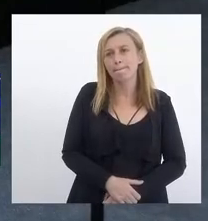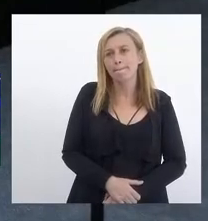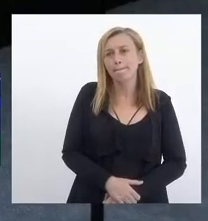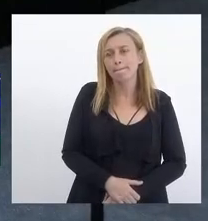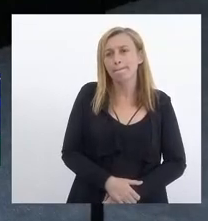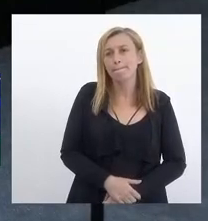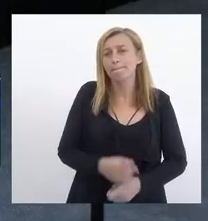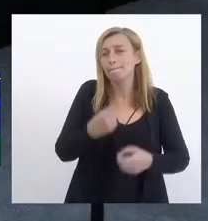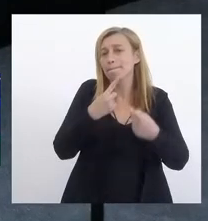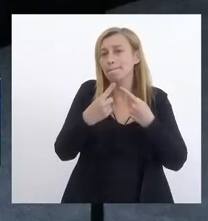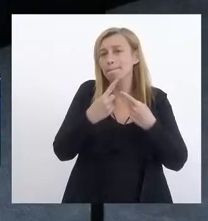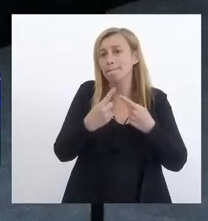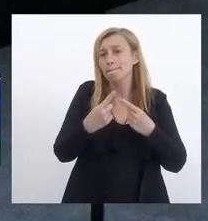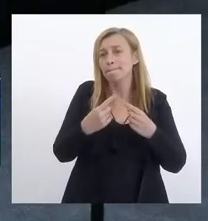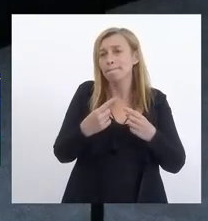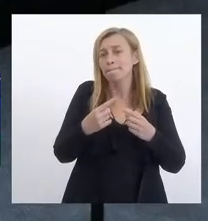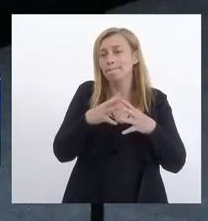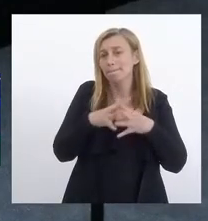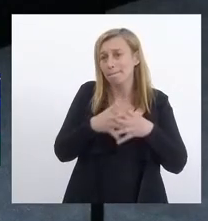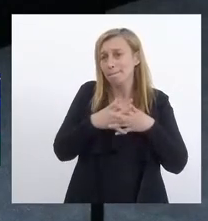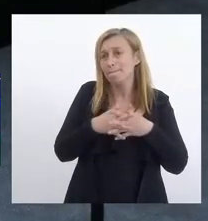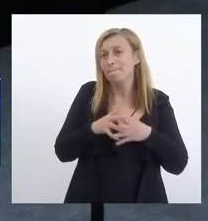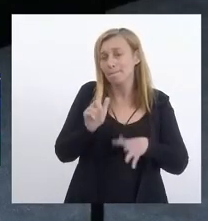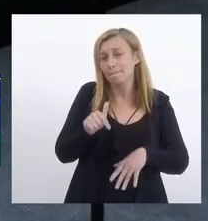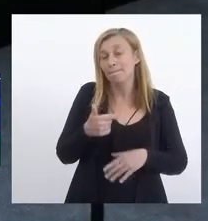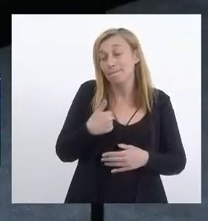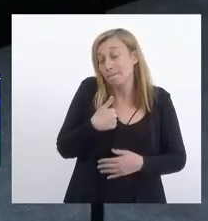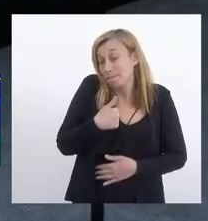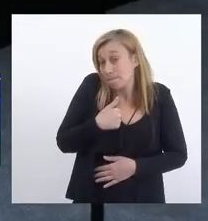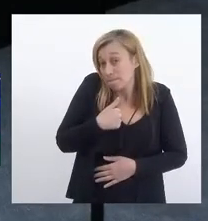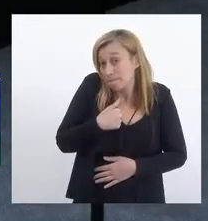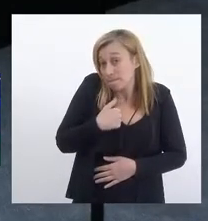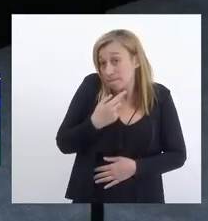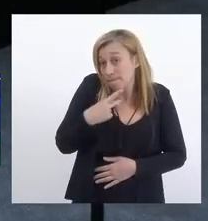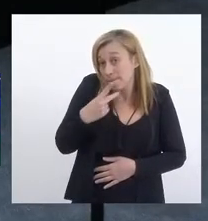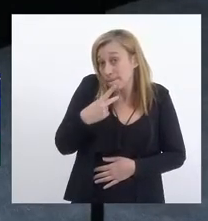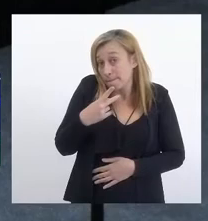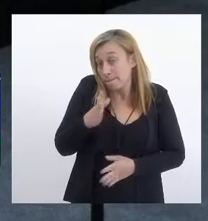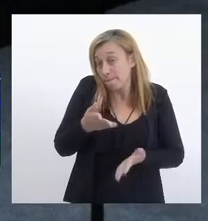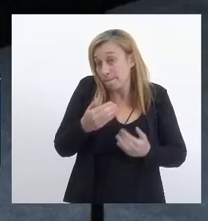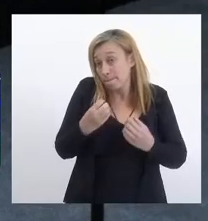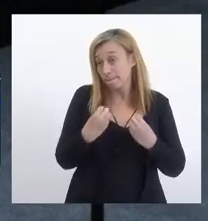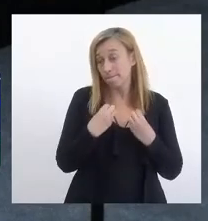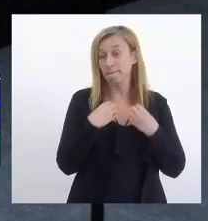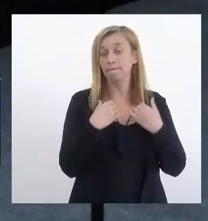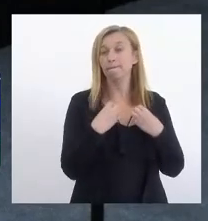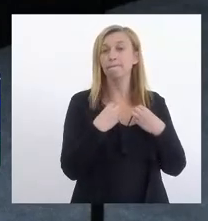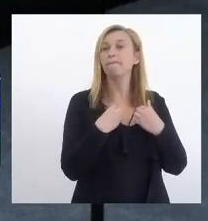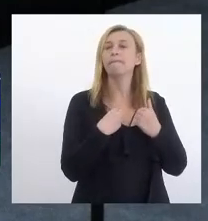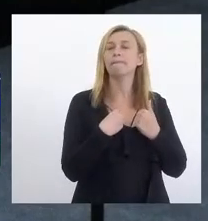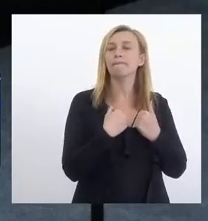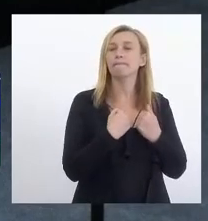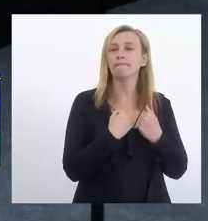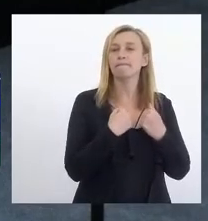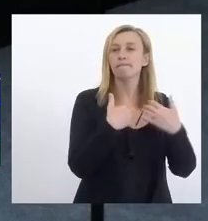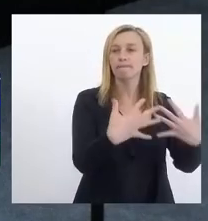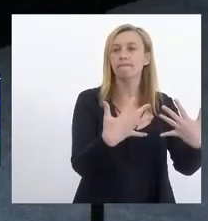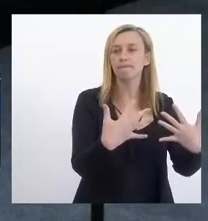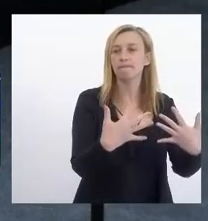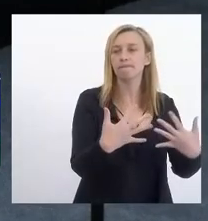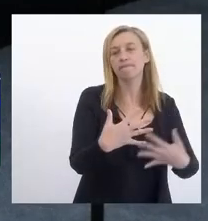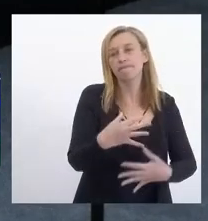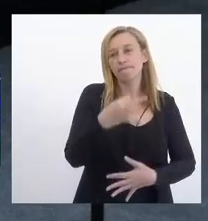sobre esse debate, que é um debate que é complexo. Eu fiz questão hoje de ressaltar na audiência que eu tenho uma posição